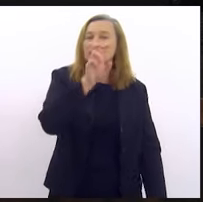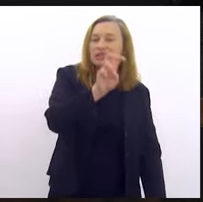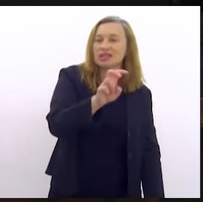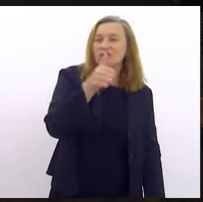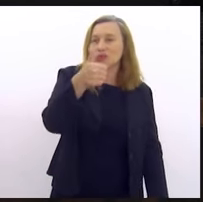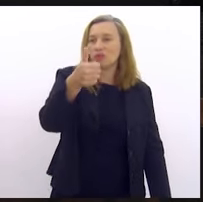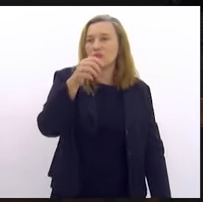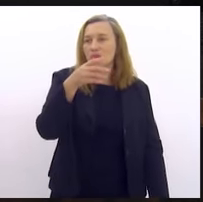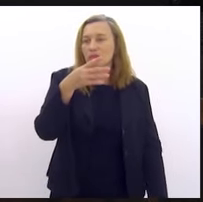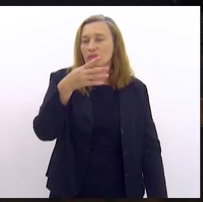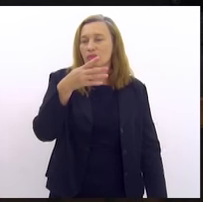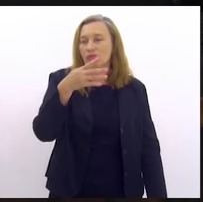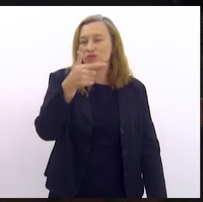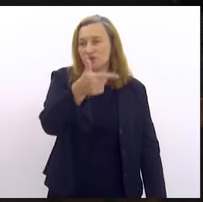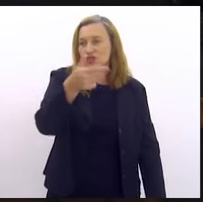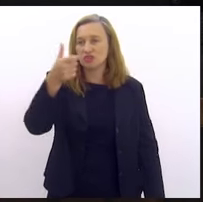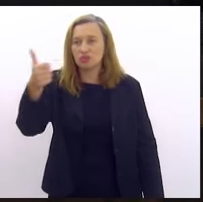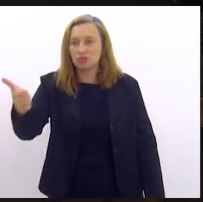51/21,